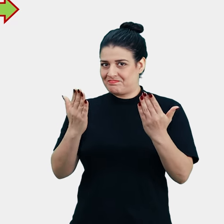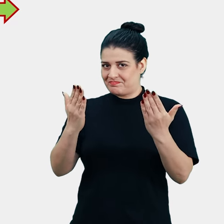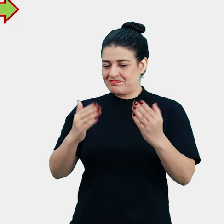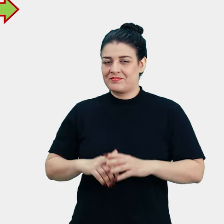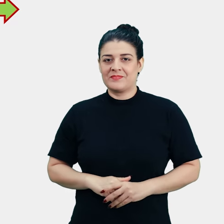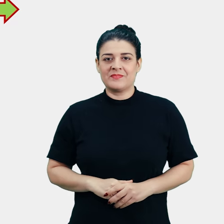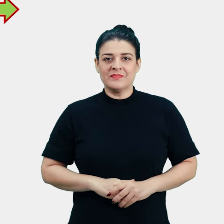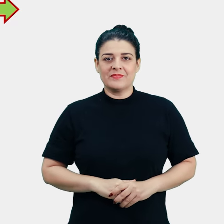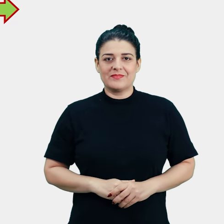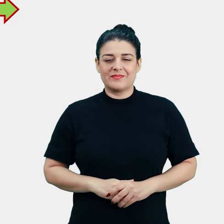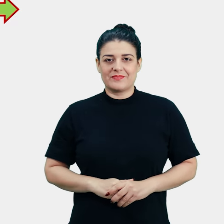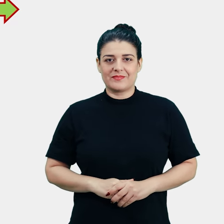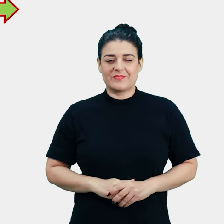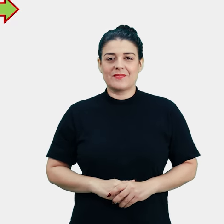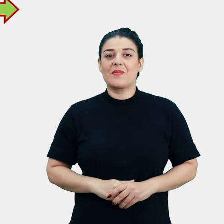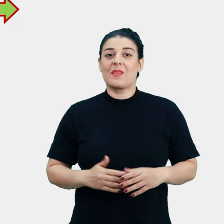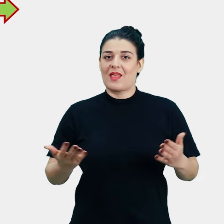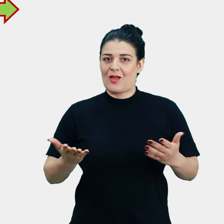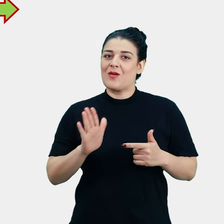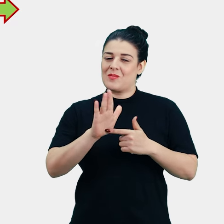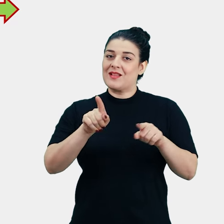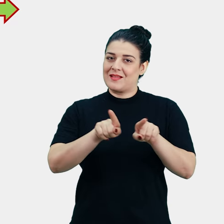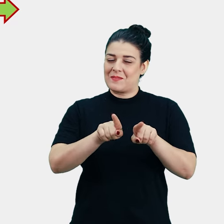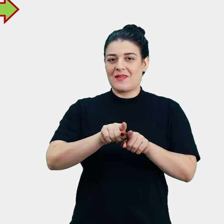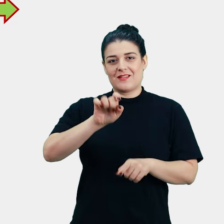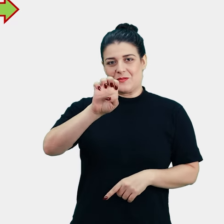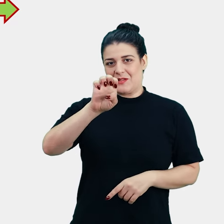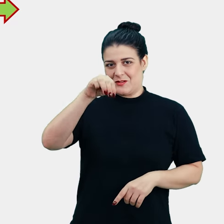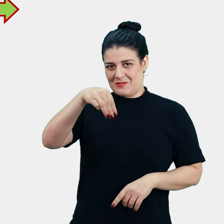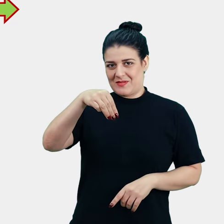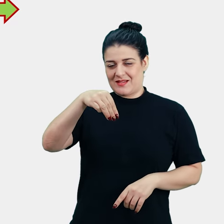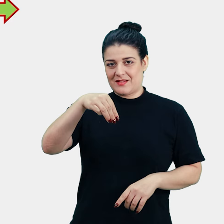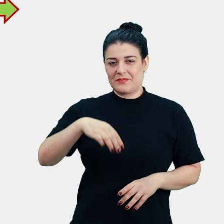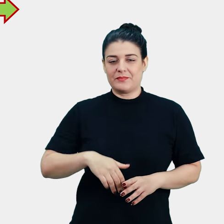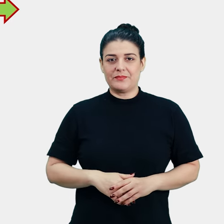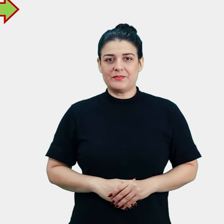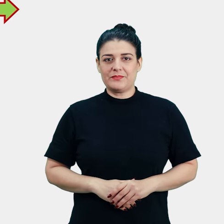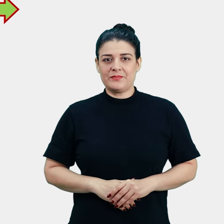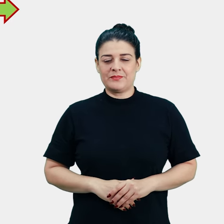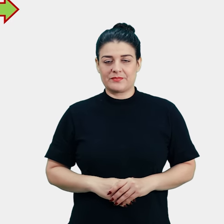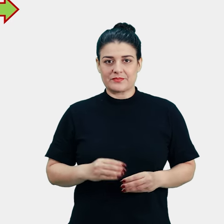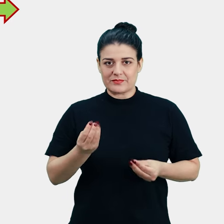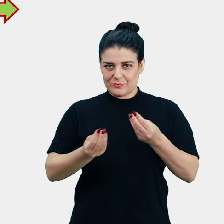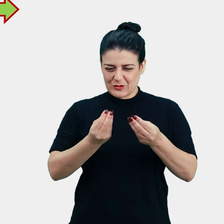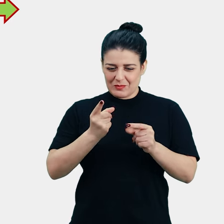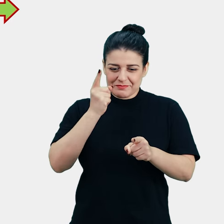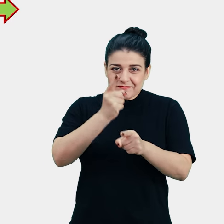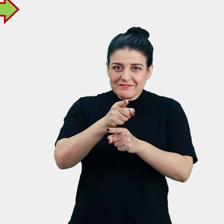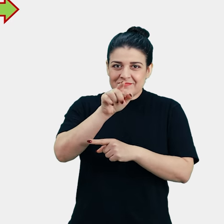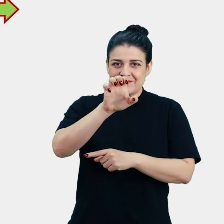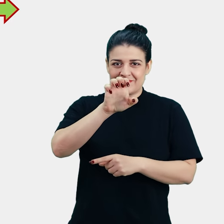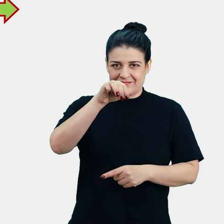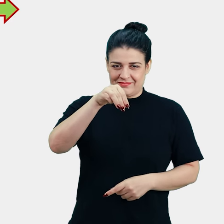E aqui, um espectro de massas, tá? Então, como a gente chega no espectro de